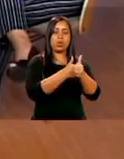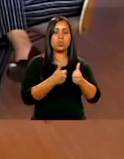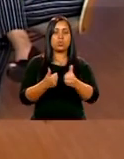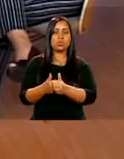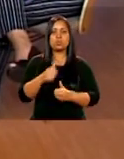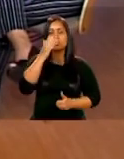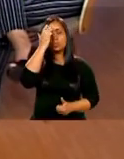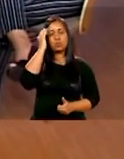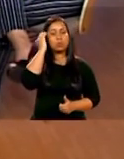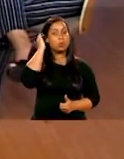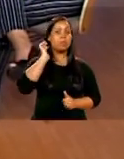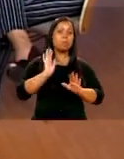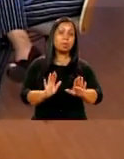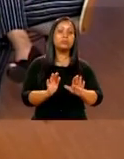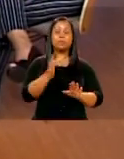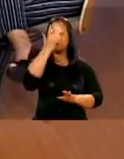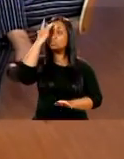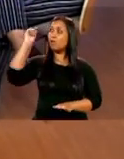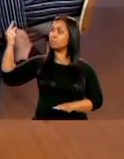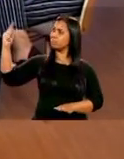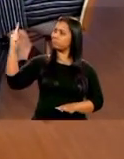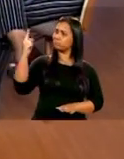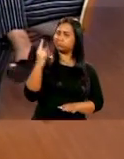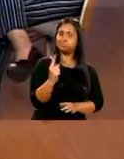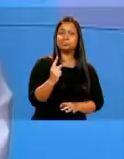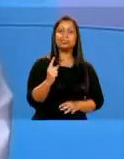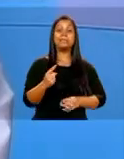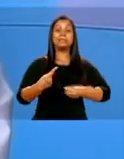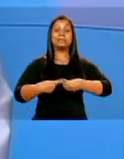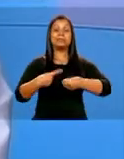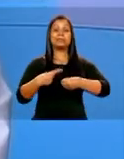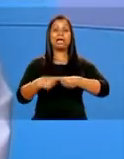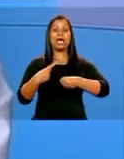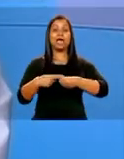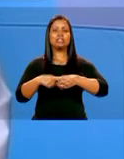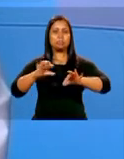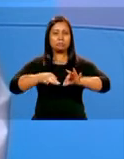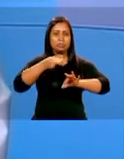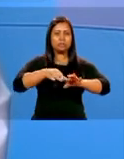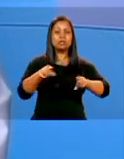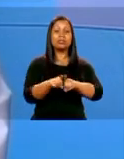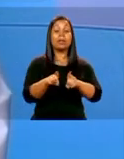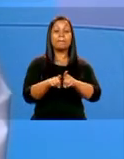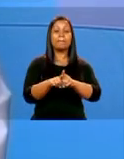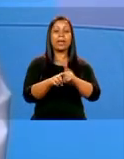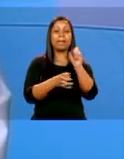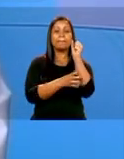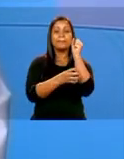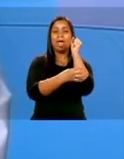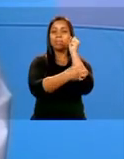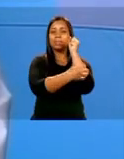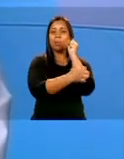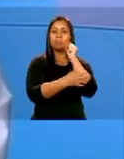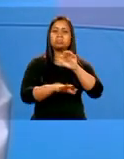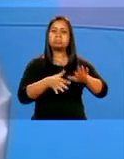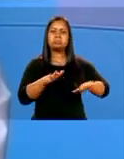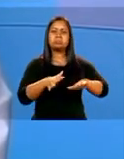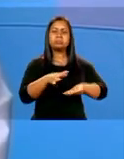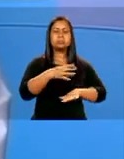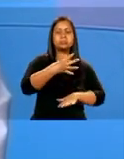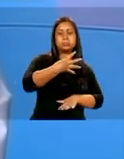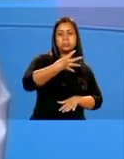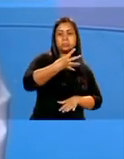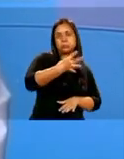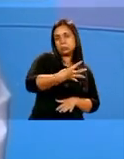Mas a gente vê que tem gente que vem de longe. Nós temos pacientes de Bitinga, Matão, né? São pacientes que andam 400, 200 e